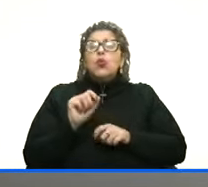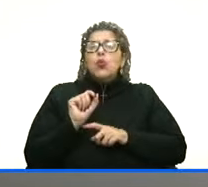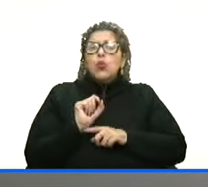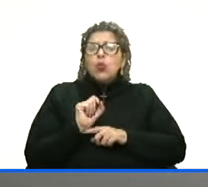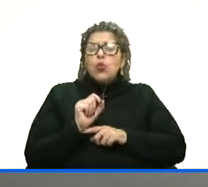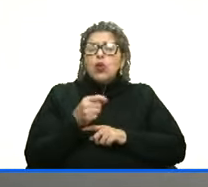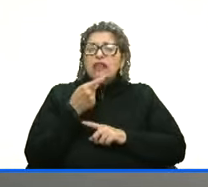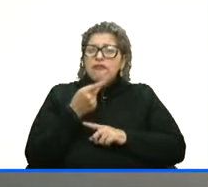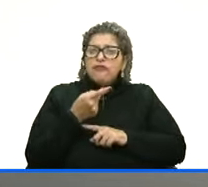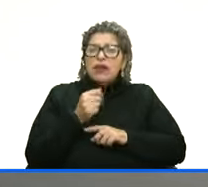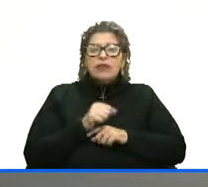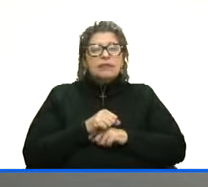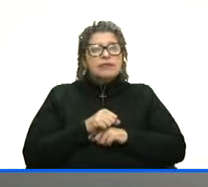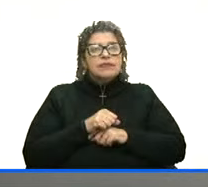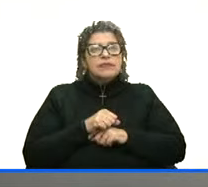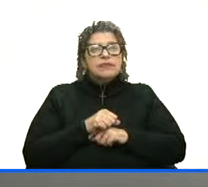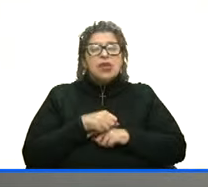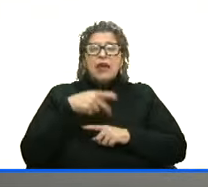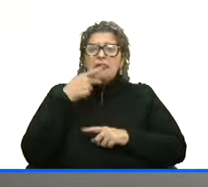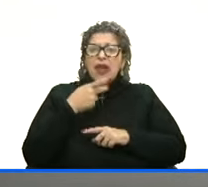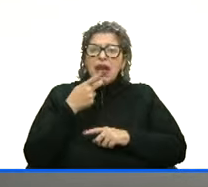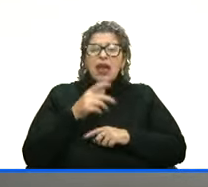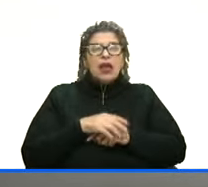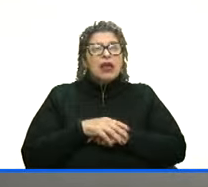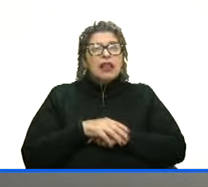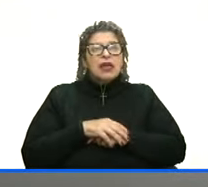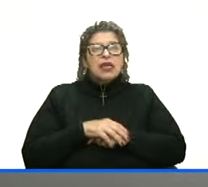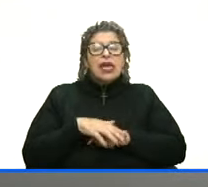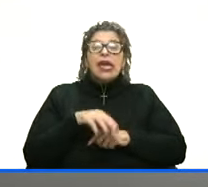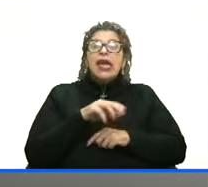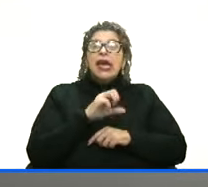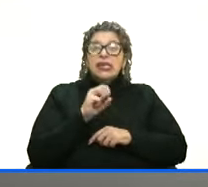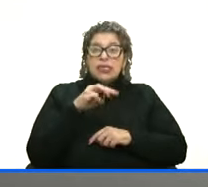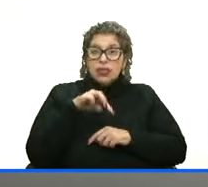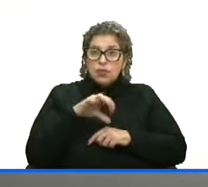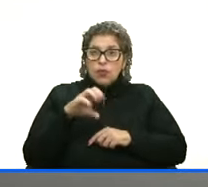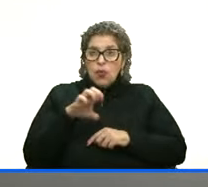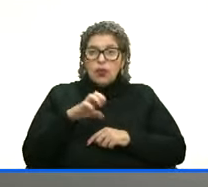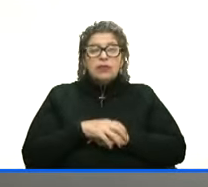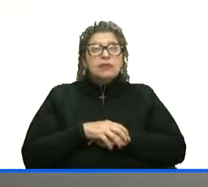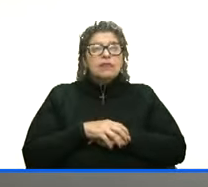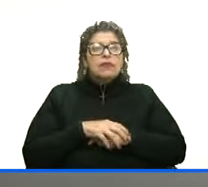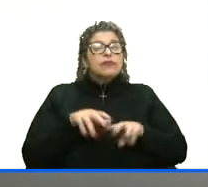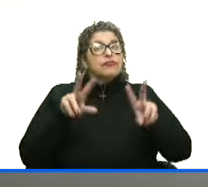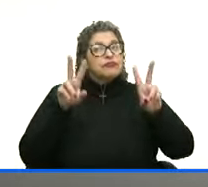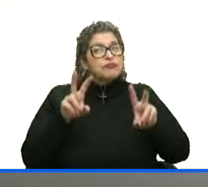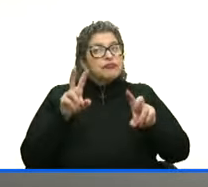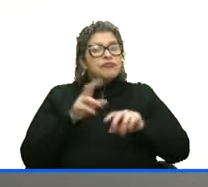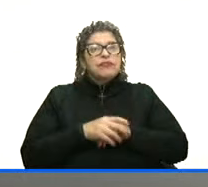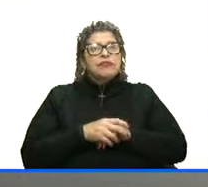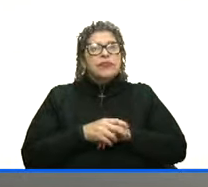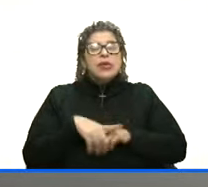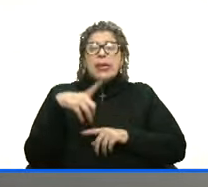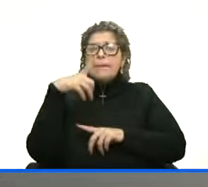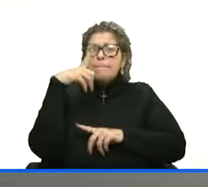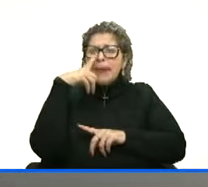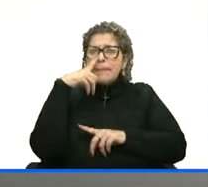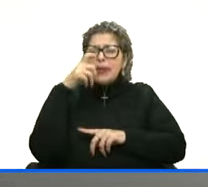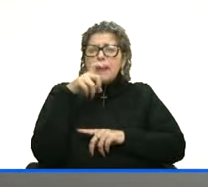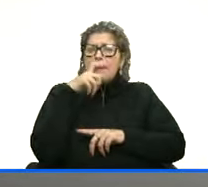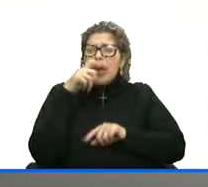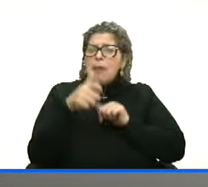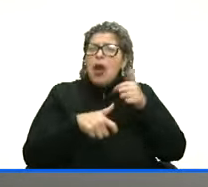gente fala? A gente fala muito disso, bem como a Simone trouxe, a questão é essa, assim, aquela mãe, aquele pai